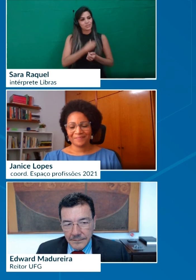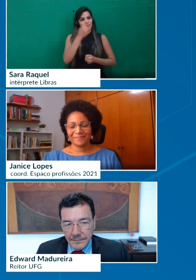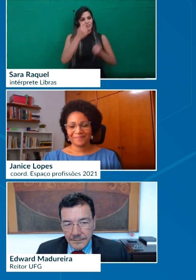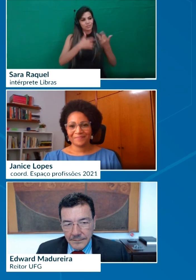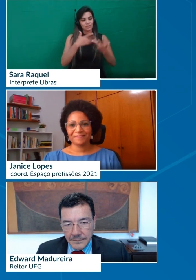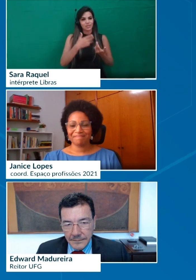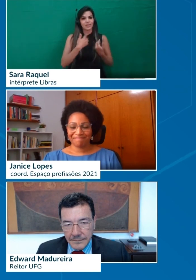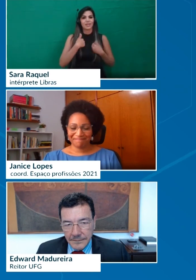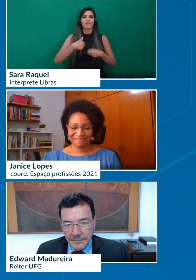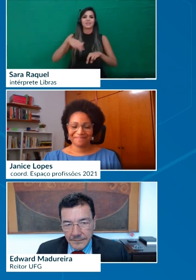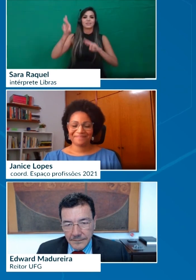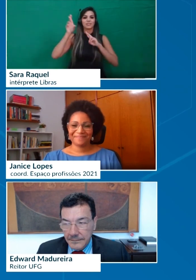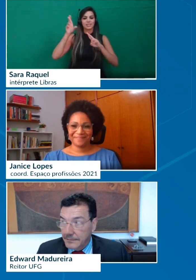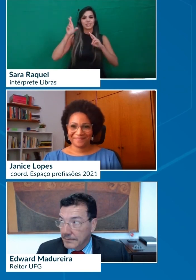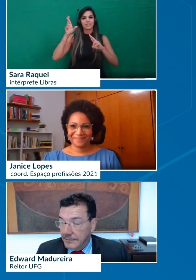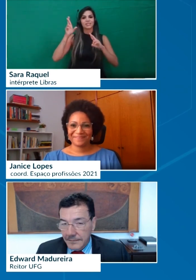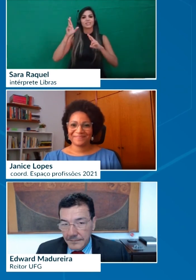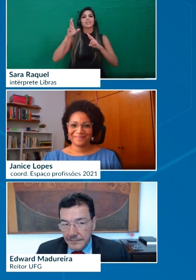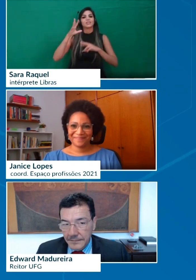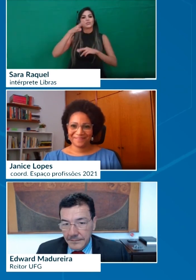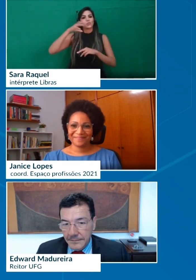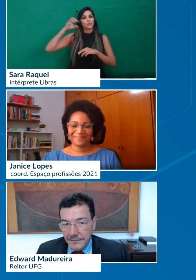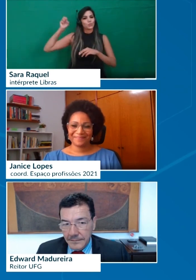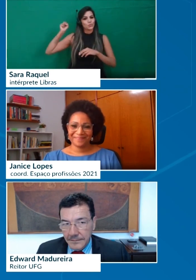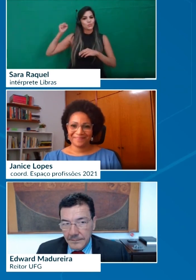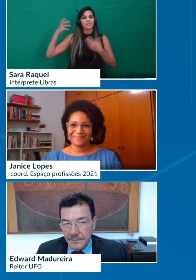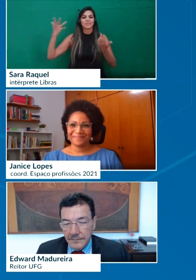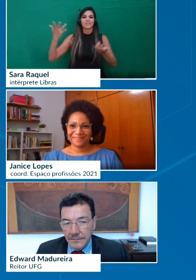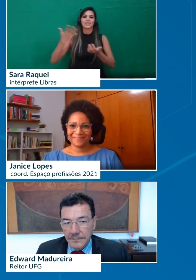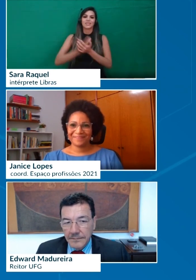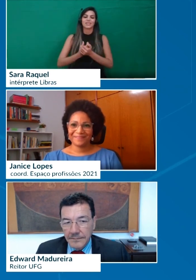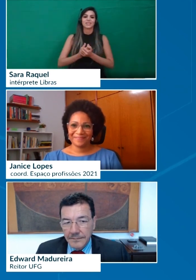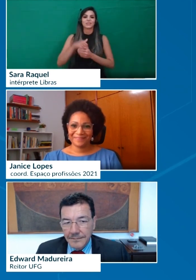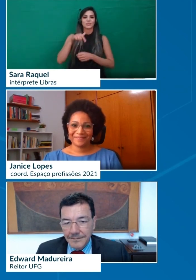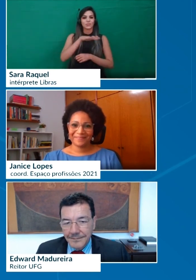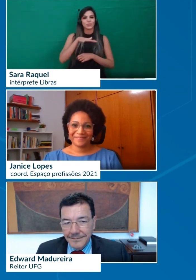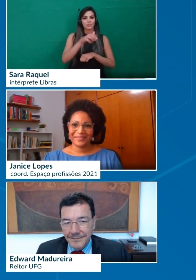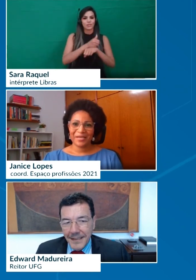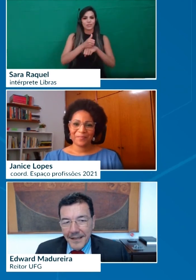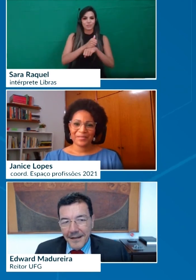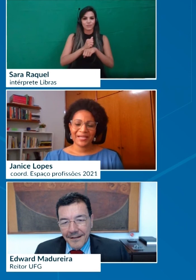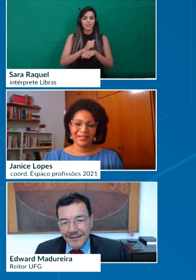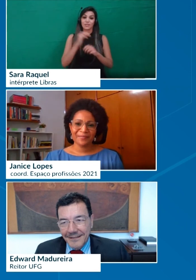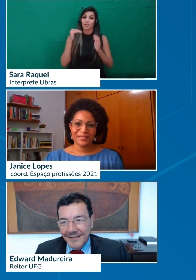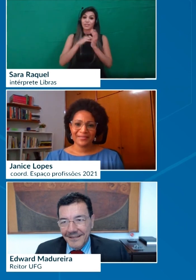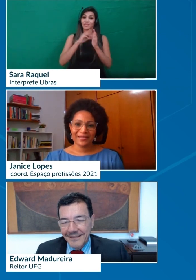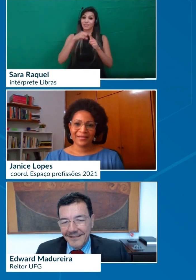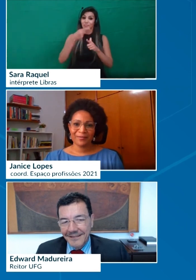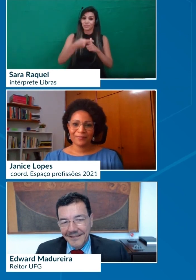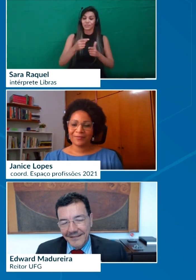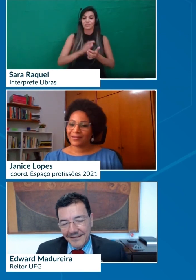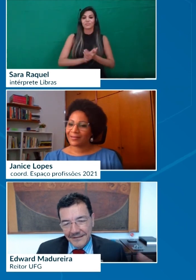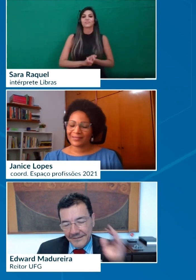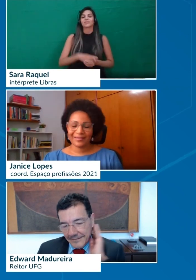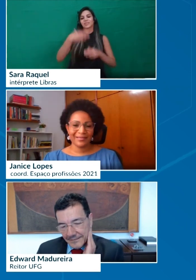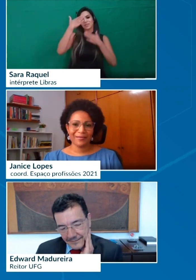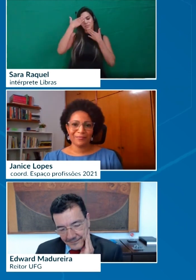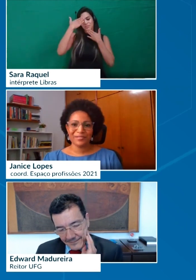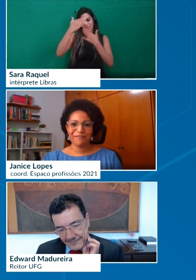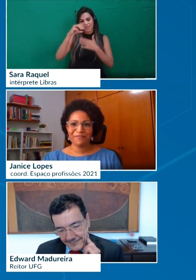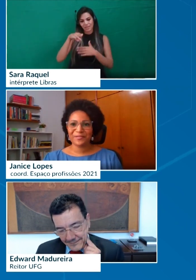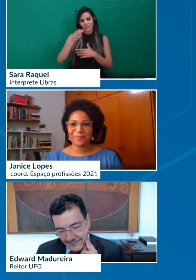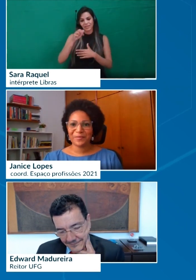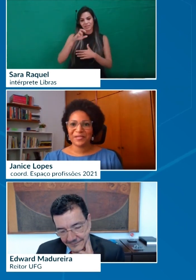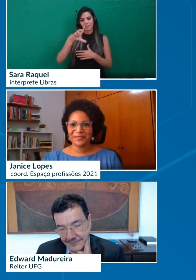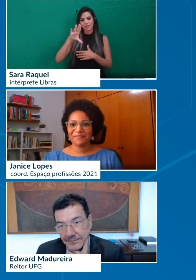Desejar sucesso em mais uma edição do Espaço das Profissões. Até a próxima. Obrigada, Marcelo. Aqui